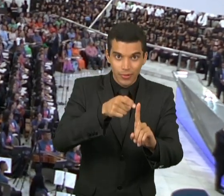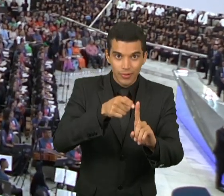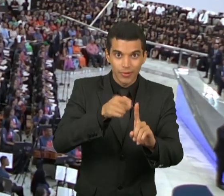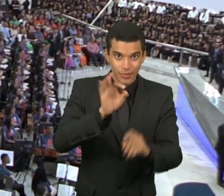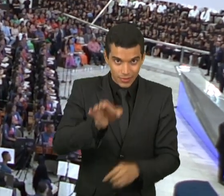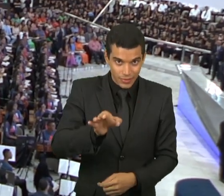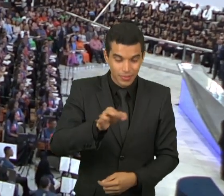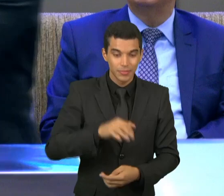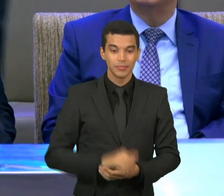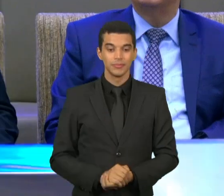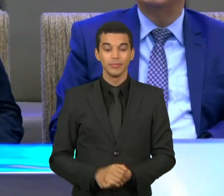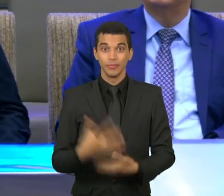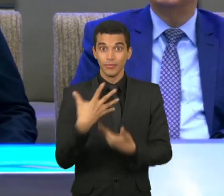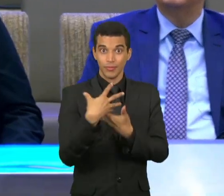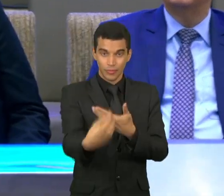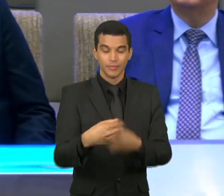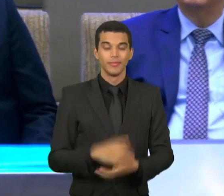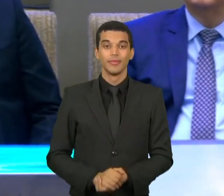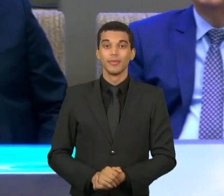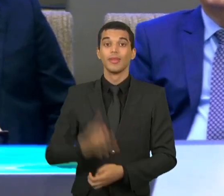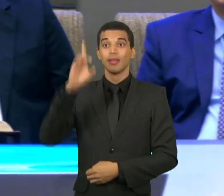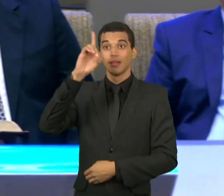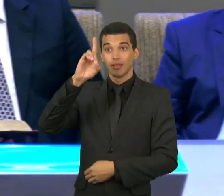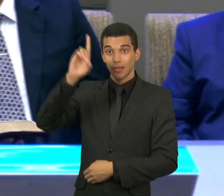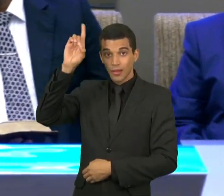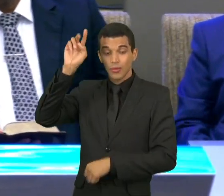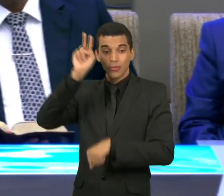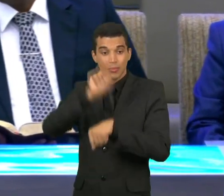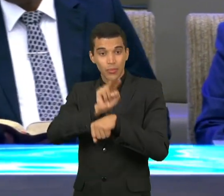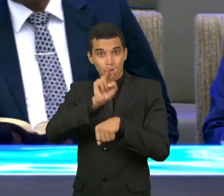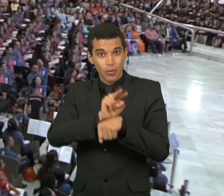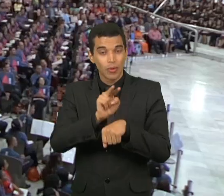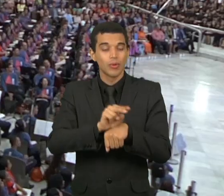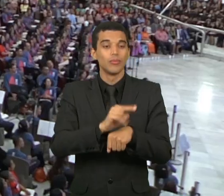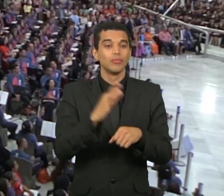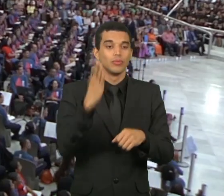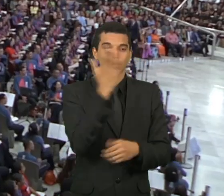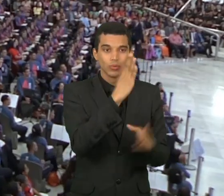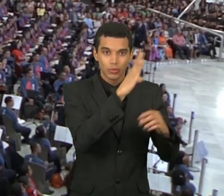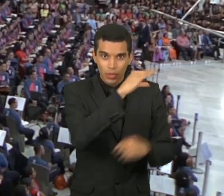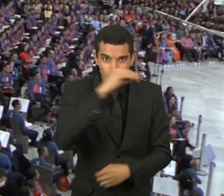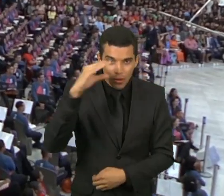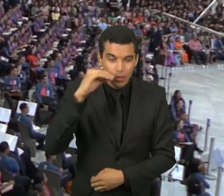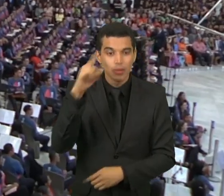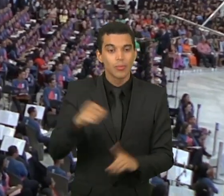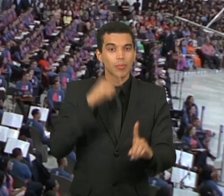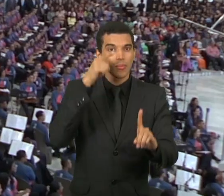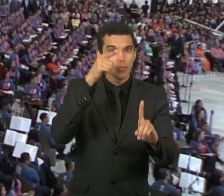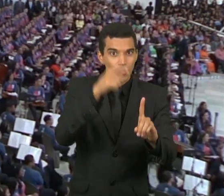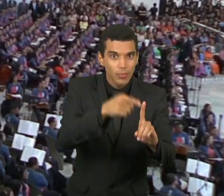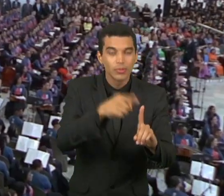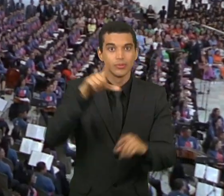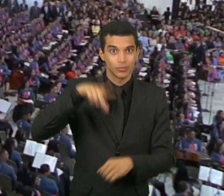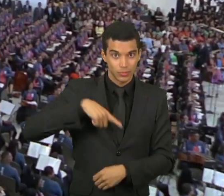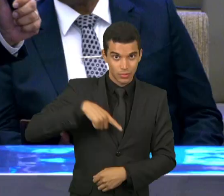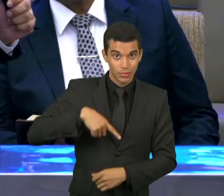calam, vamos dizer juntos, preservados para um, para quê?